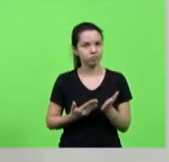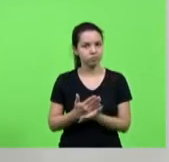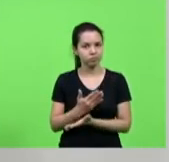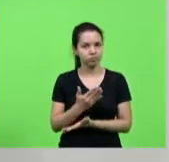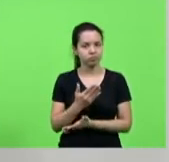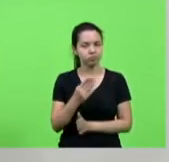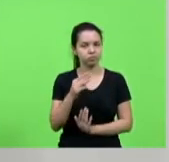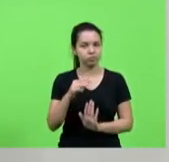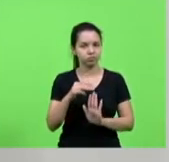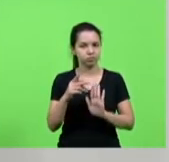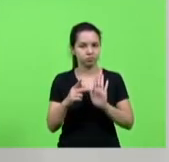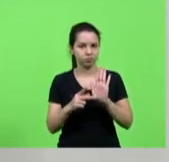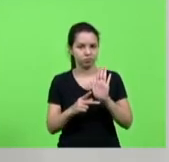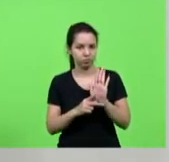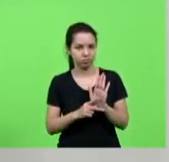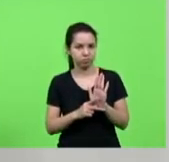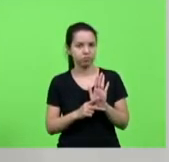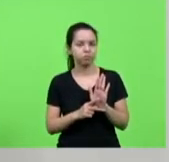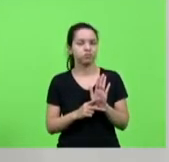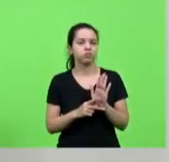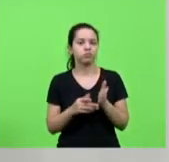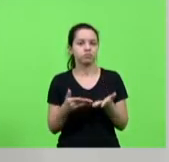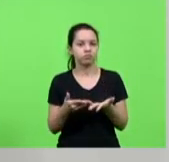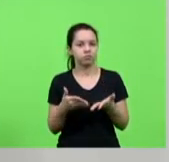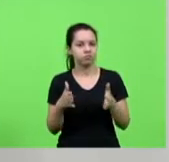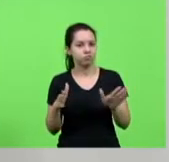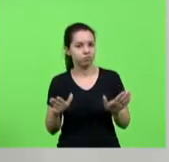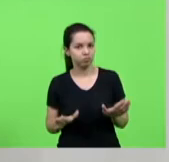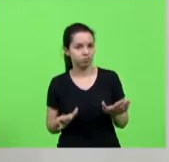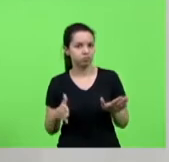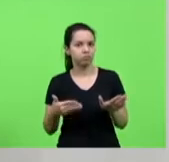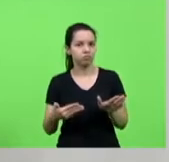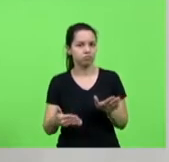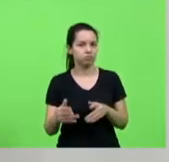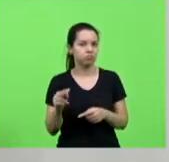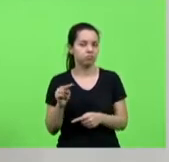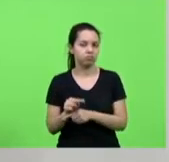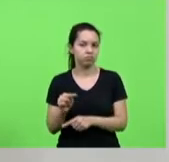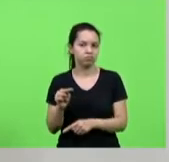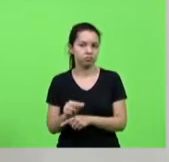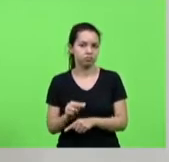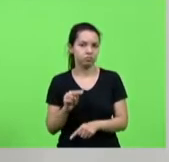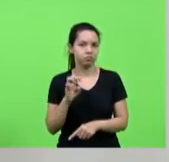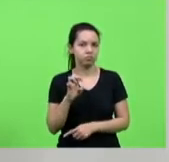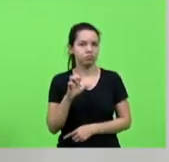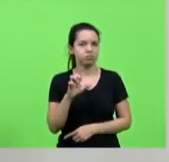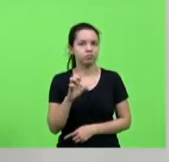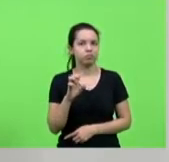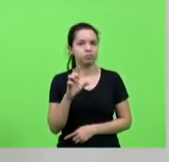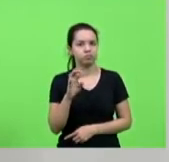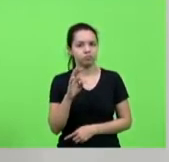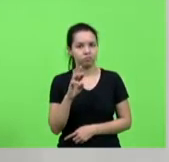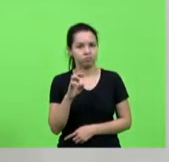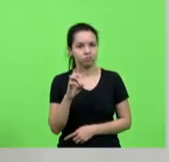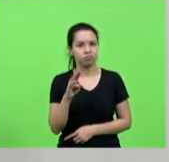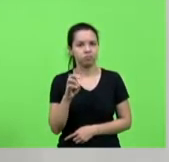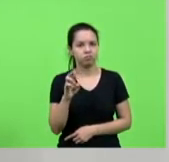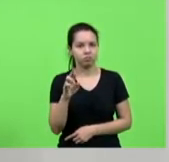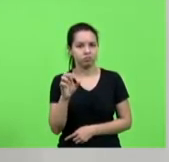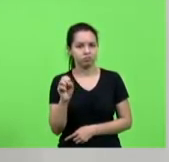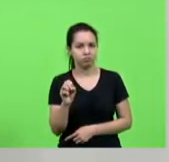provisória que abre caminho para a privatização da Eletrobras. A